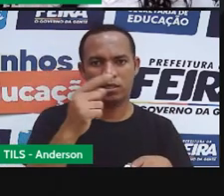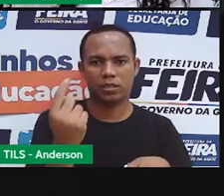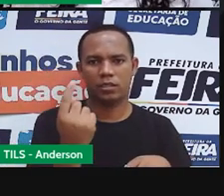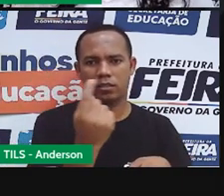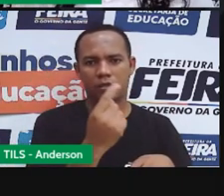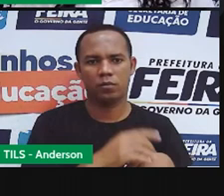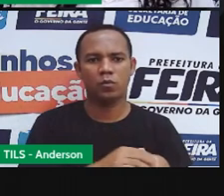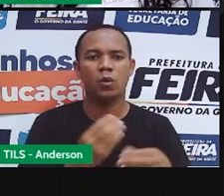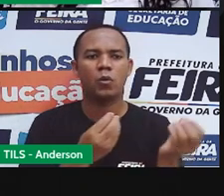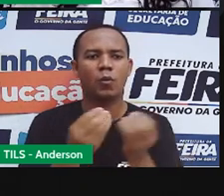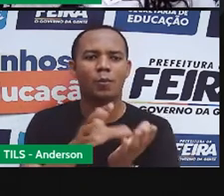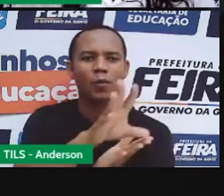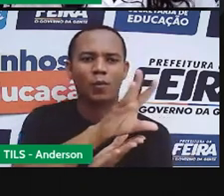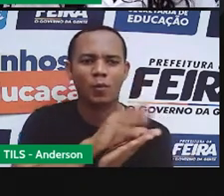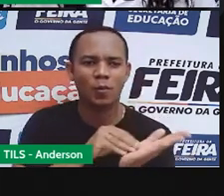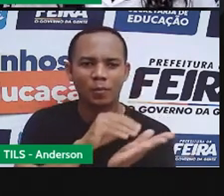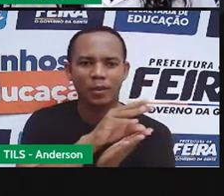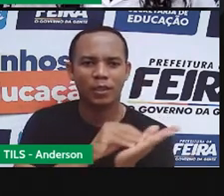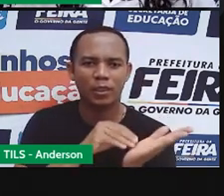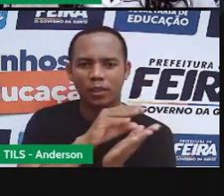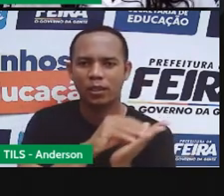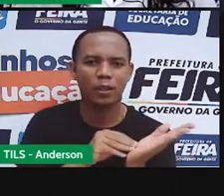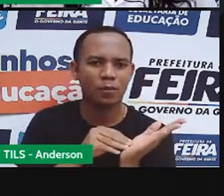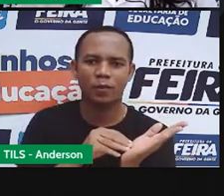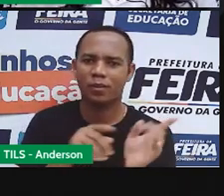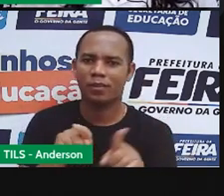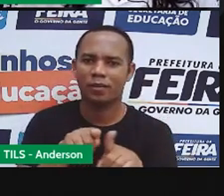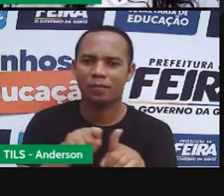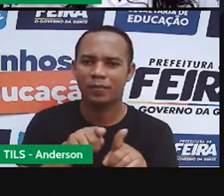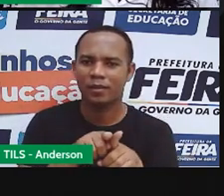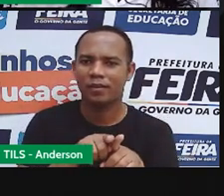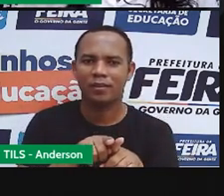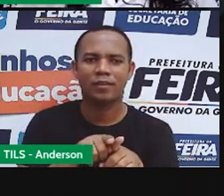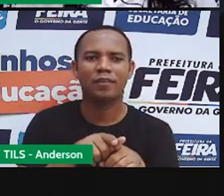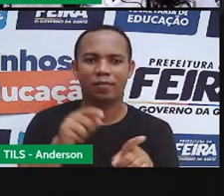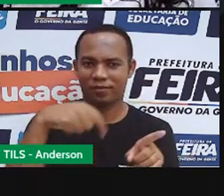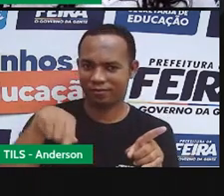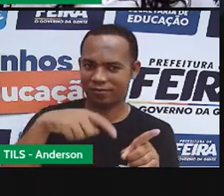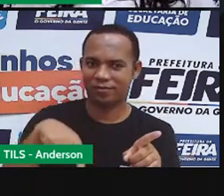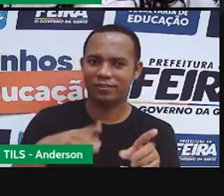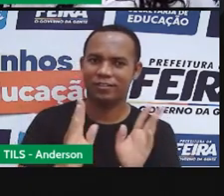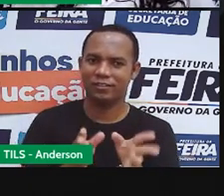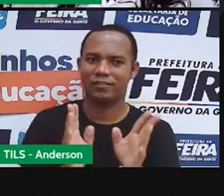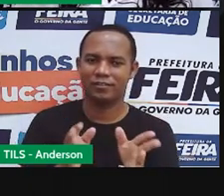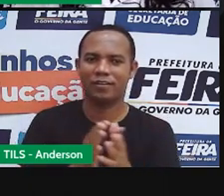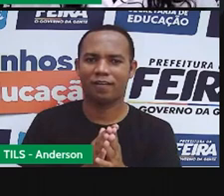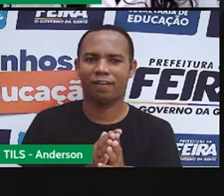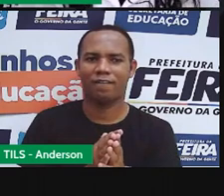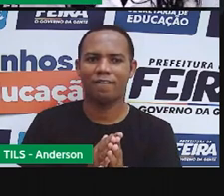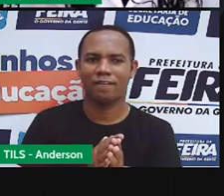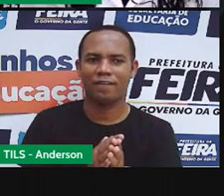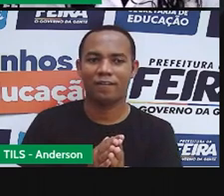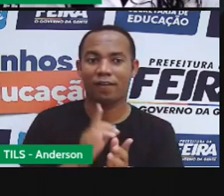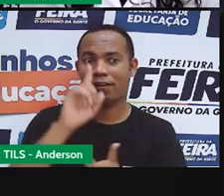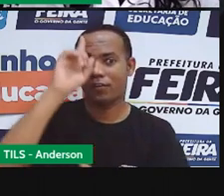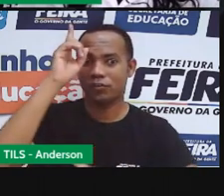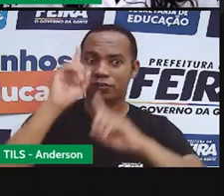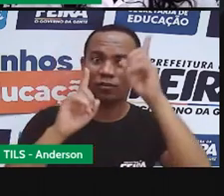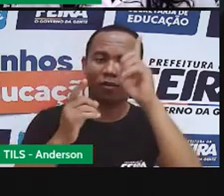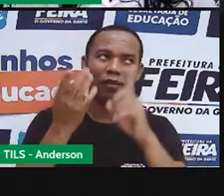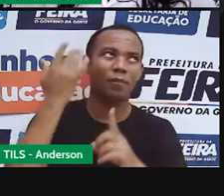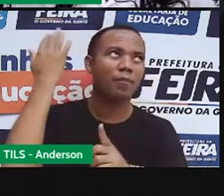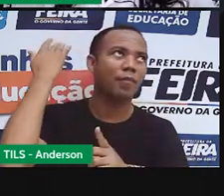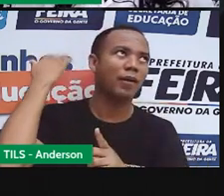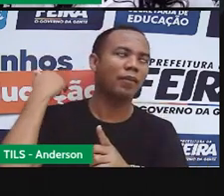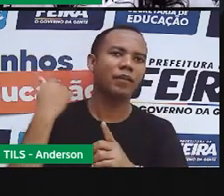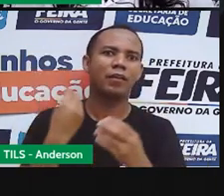carregamos mitos, o Curupira, a Caipora, as lendas como do Boto Rosa,